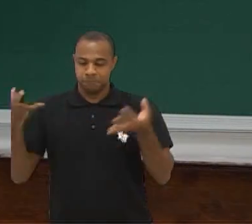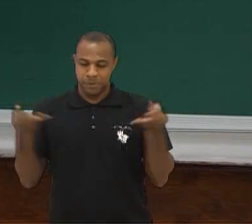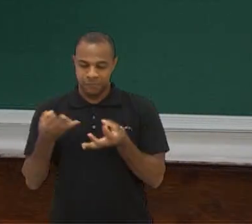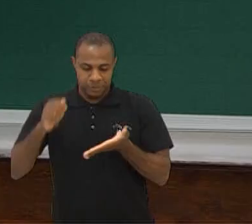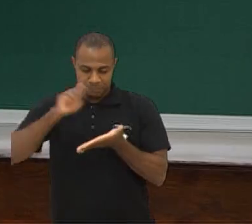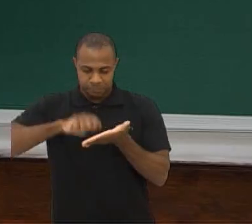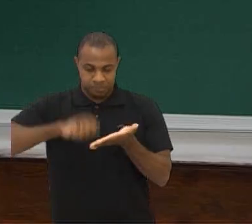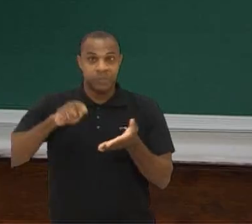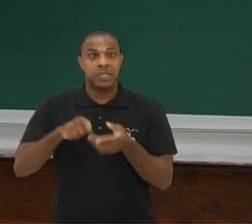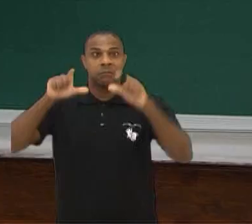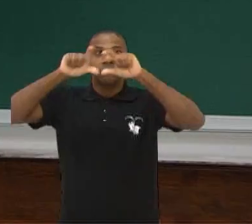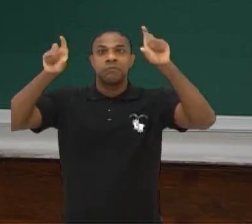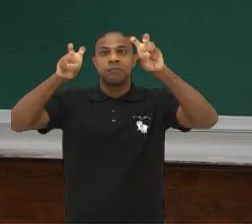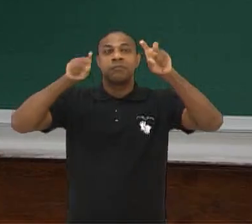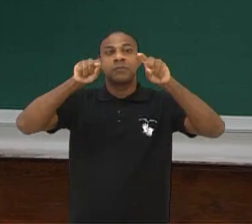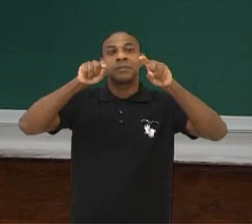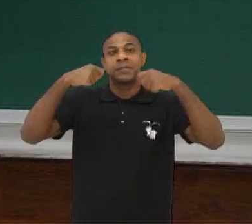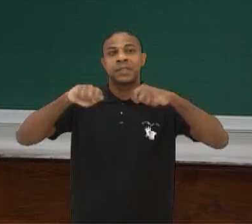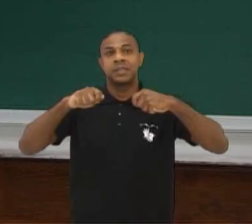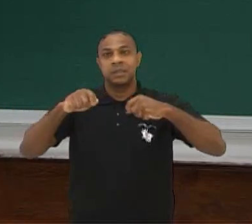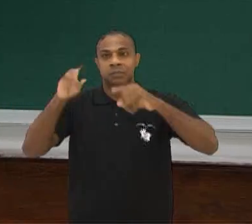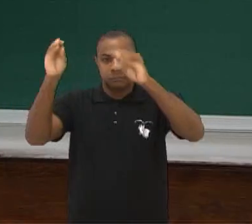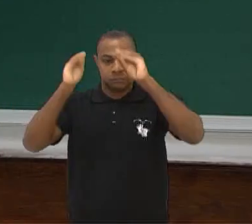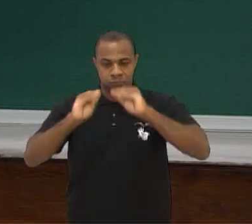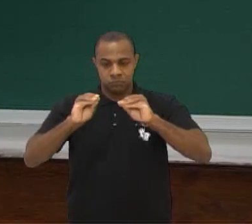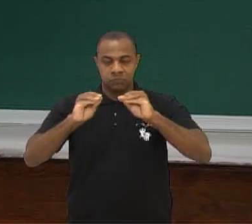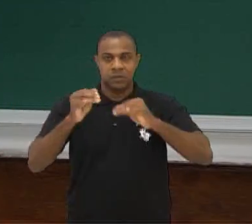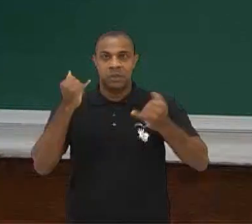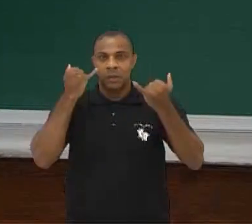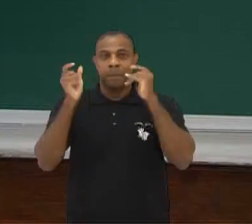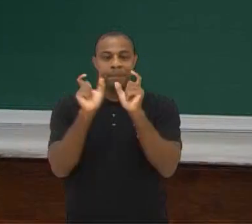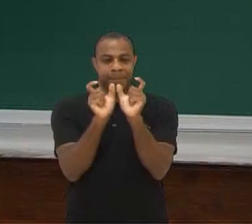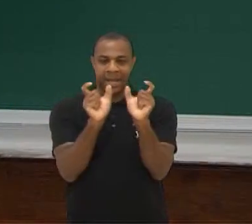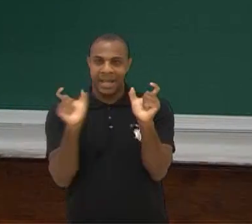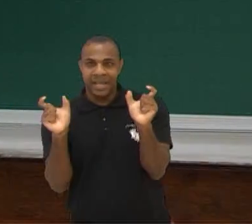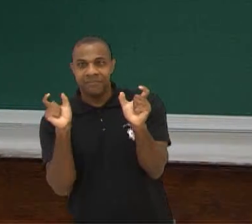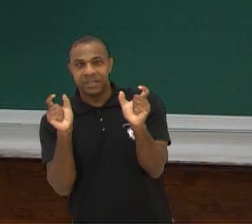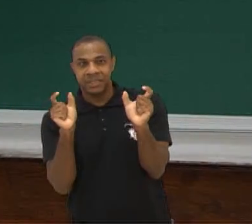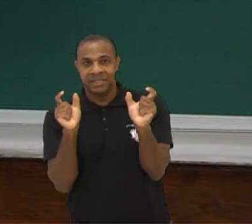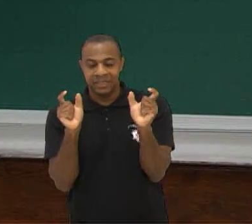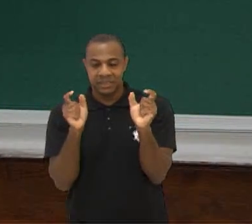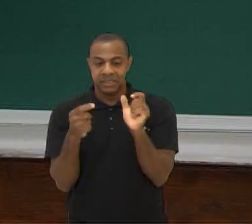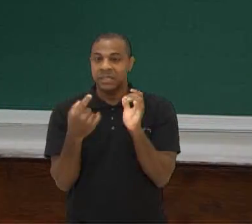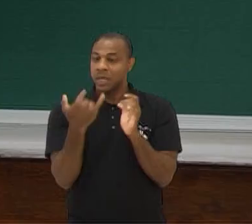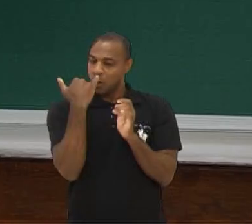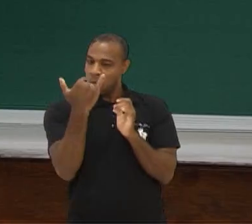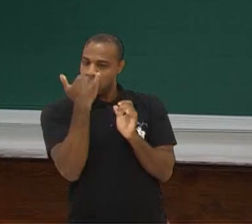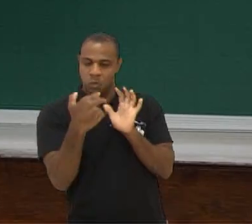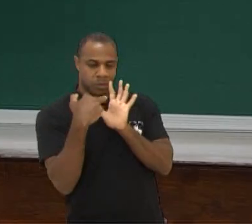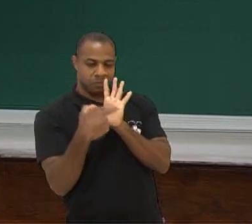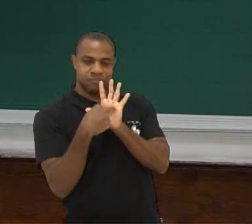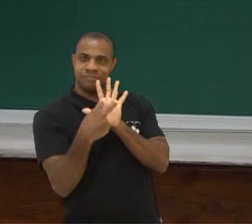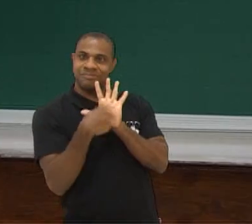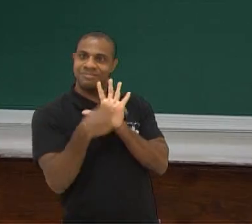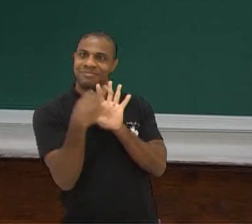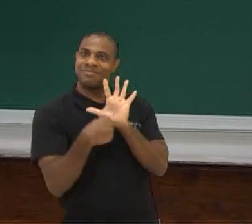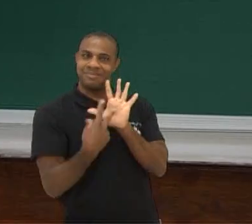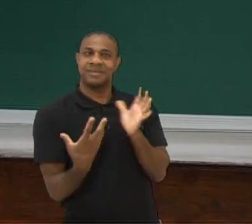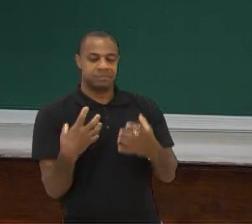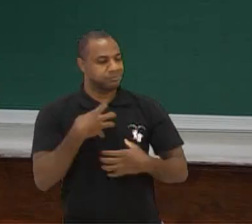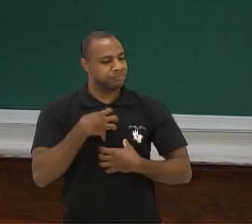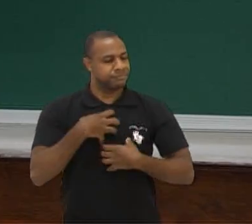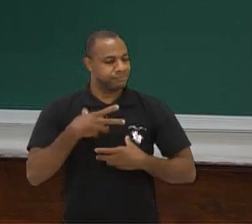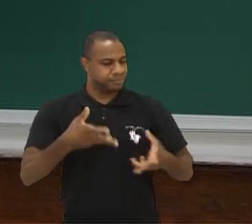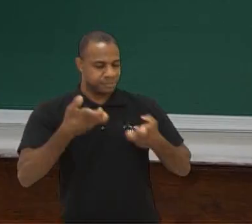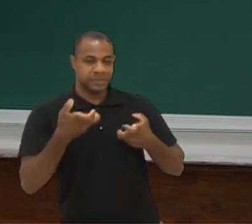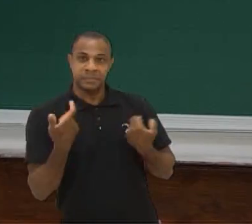nesse título, né, ele vai ter que trazer ali palavras que encantem o leitor, que sensibilizem o leitor para que ele